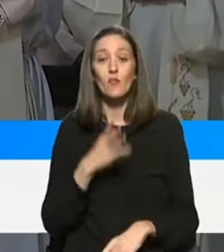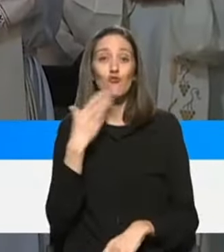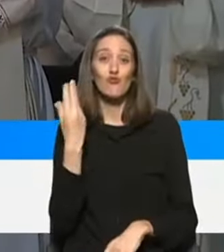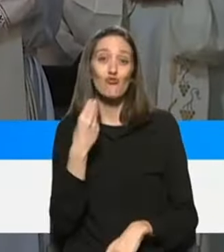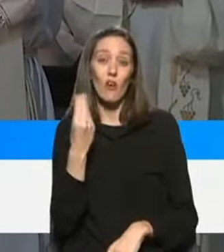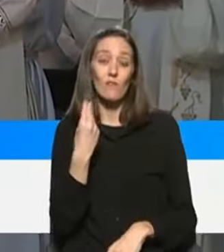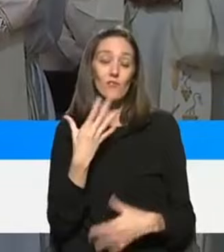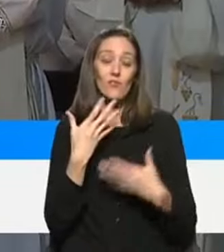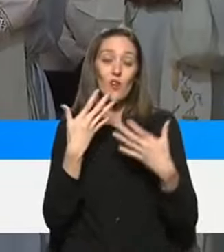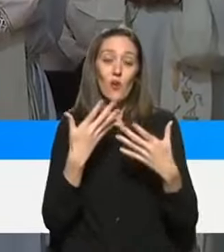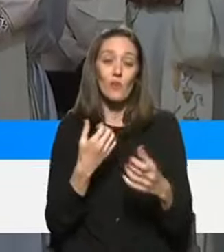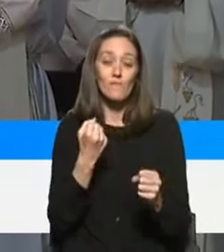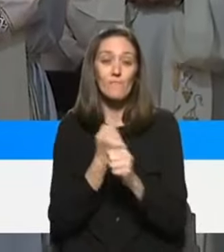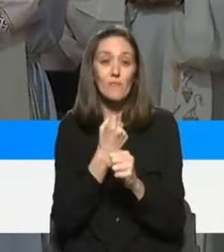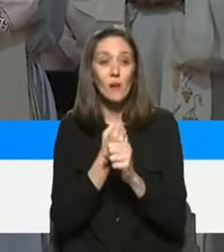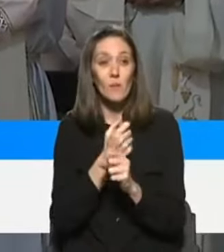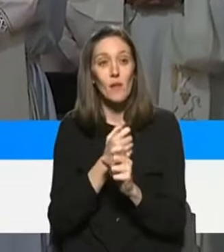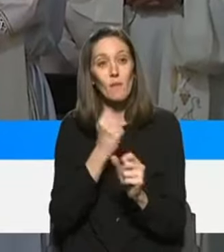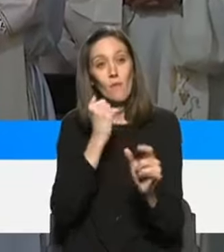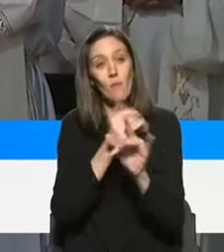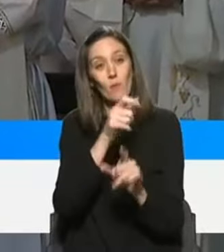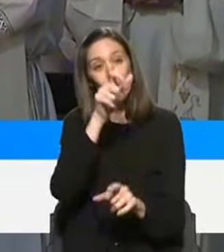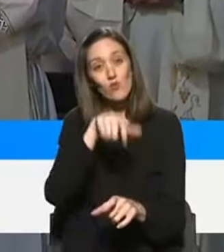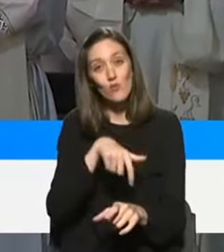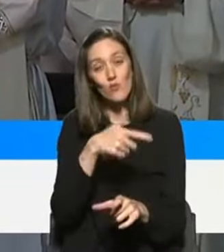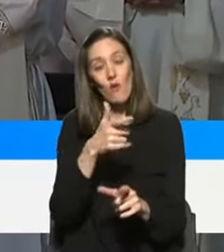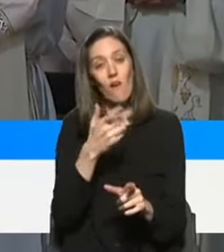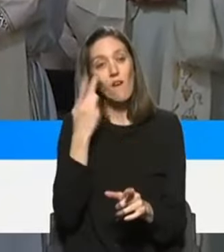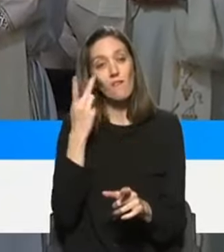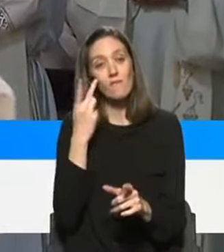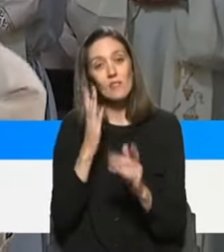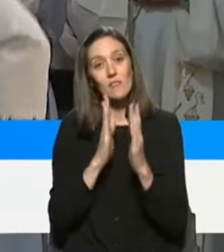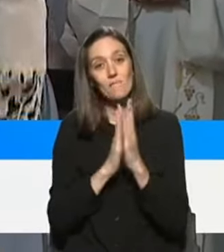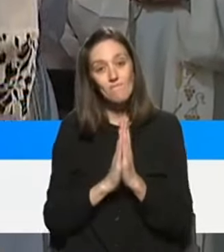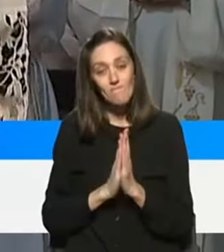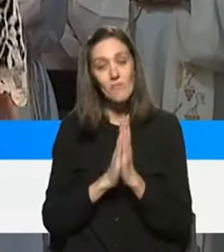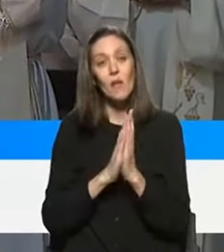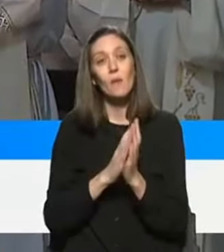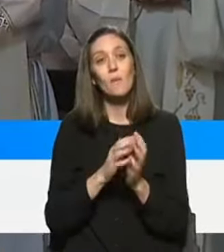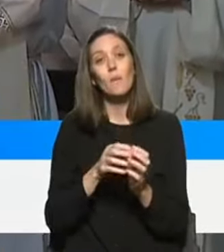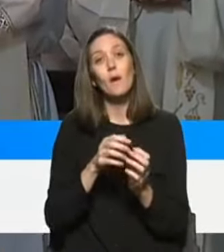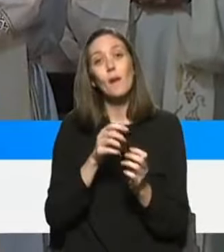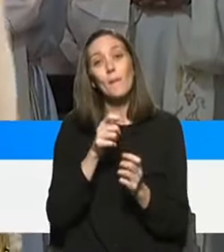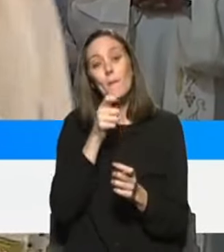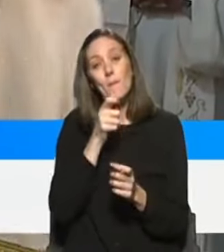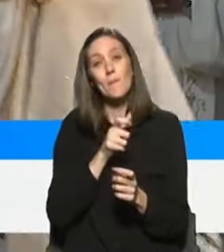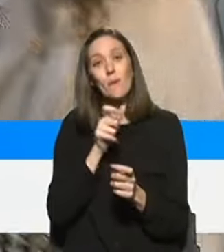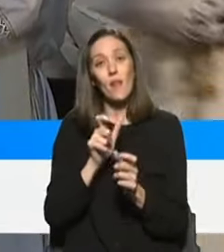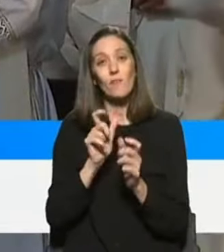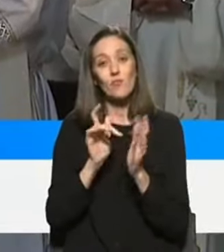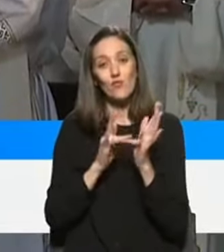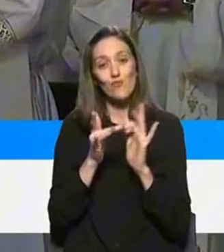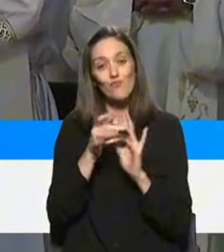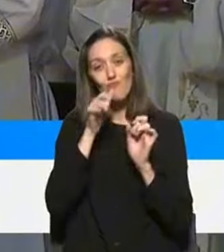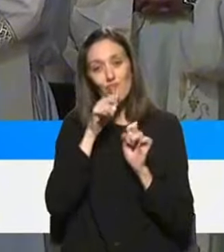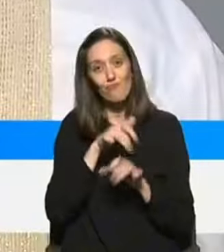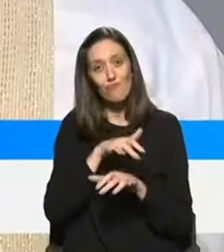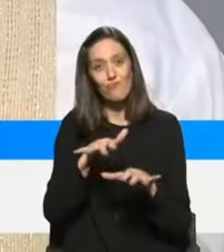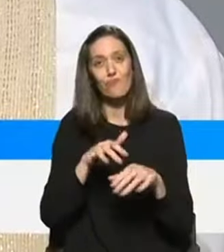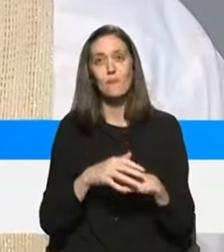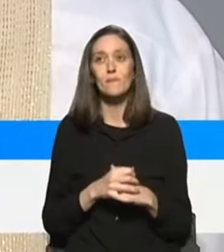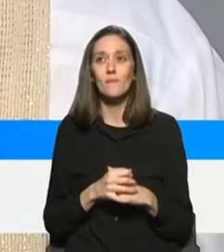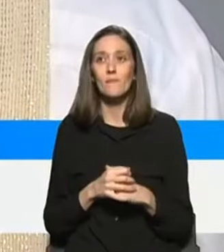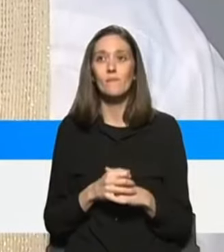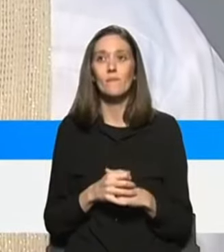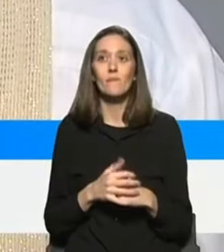vão dedicar-se ao outro, à vida sacerdotal, a transmitir a palavra de Jesus. Agora, a entrega